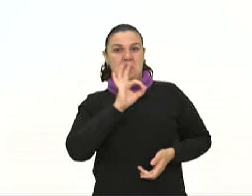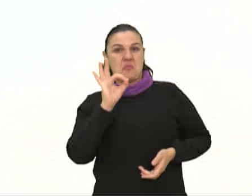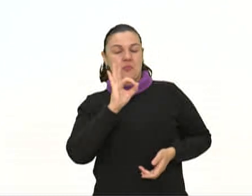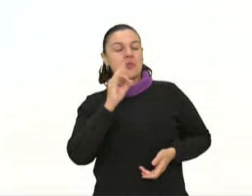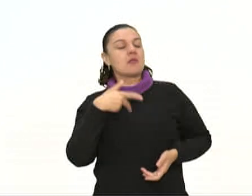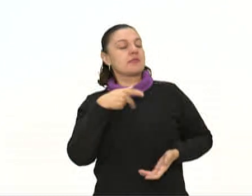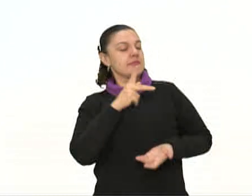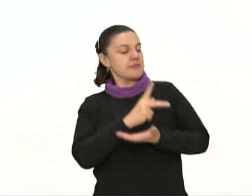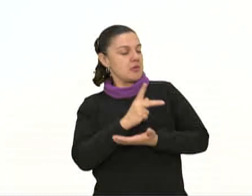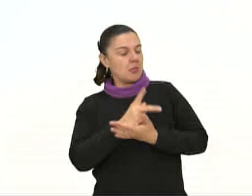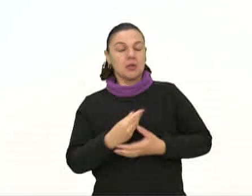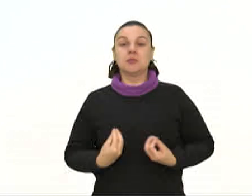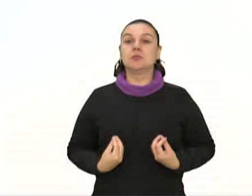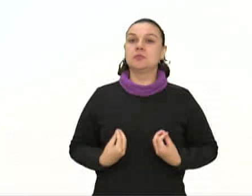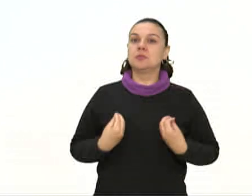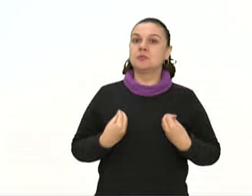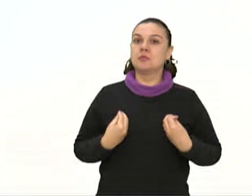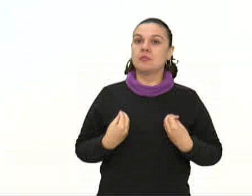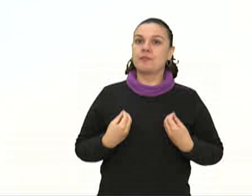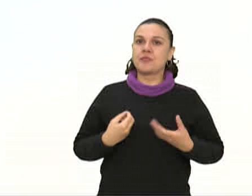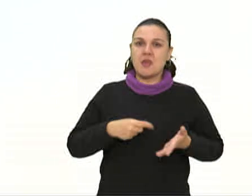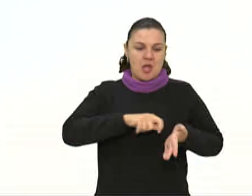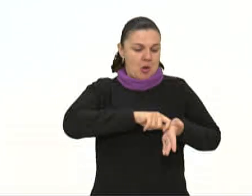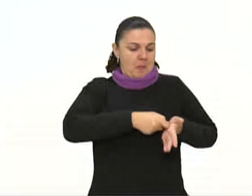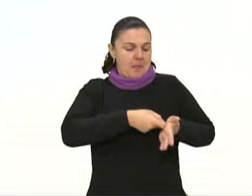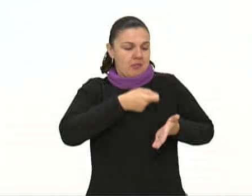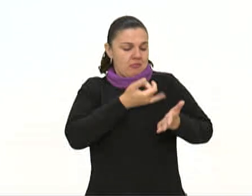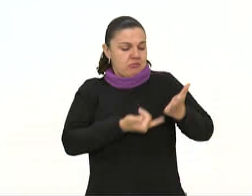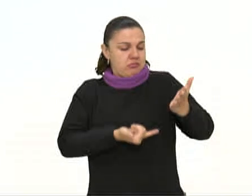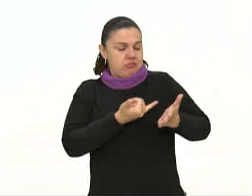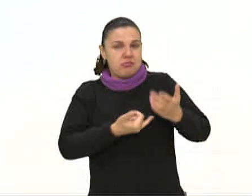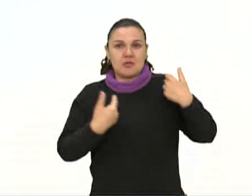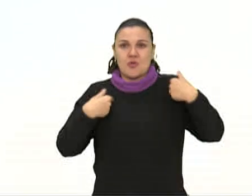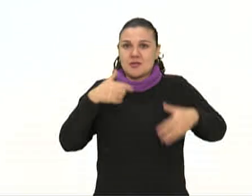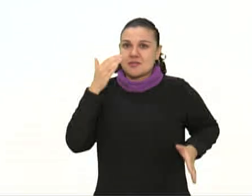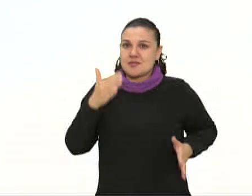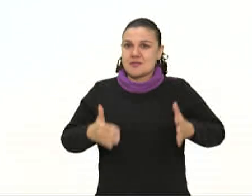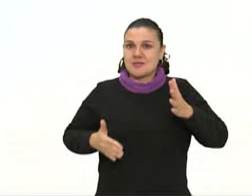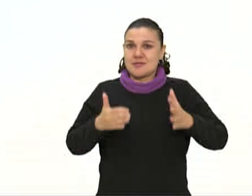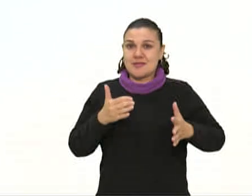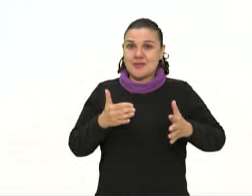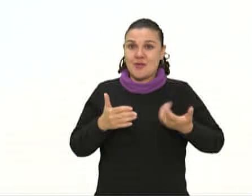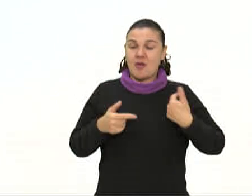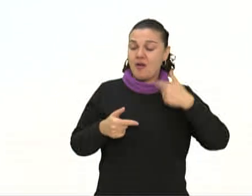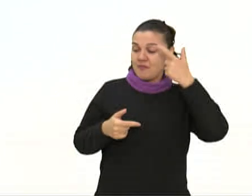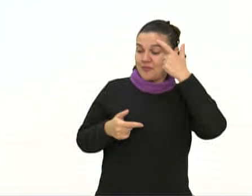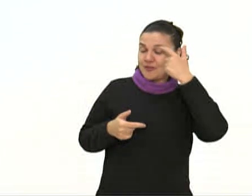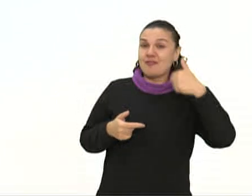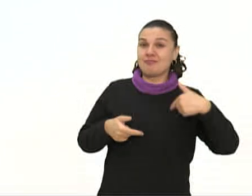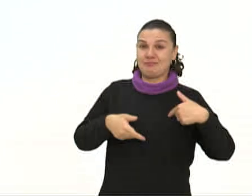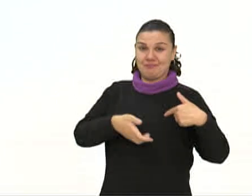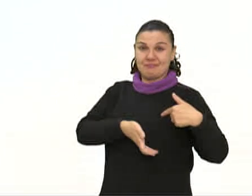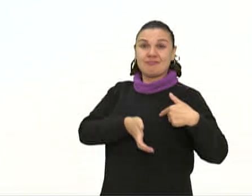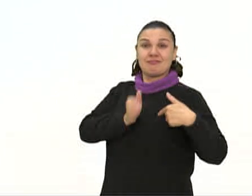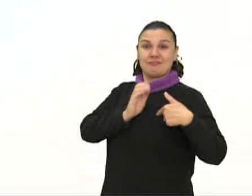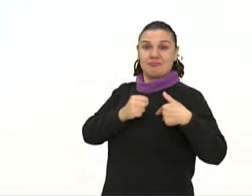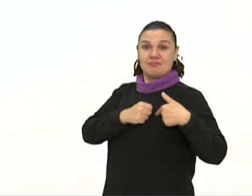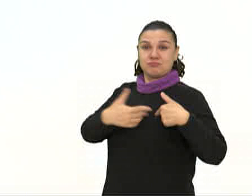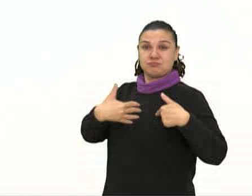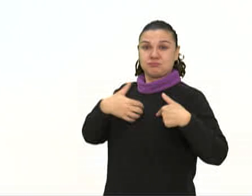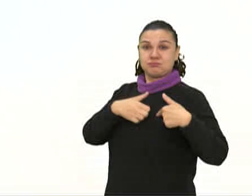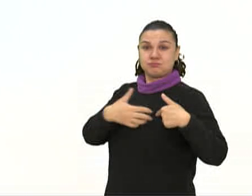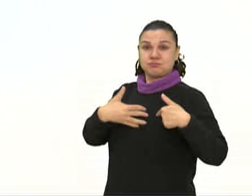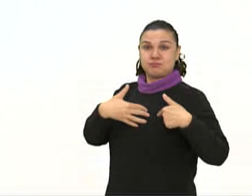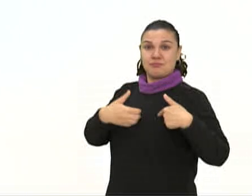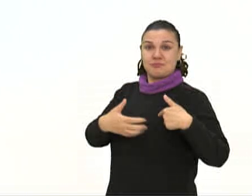Eu sempre achei que era vivo, parafuso e fluido em lugar de articulação. Até achava que aqui